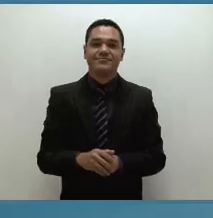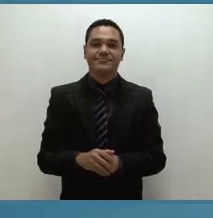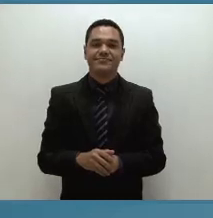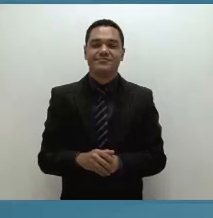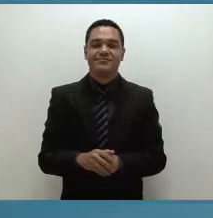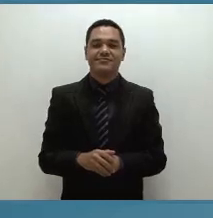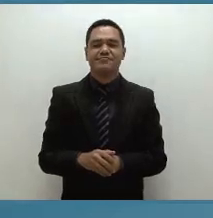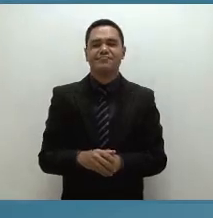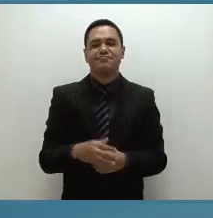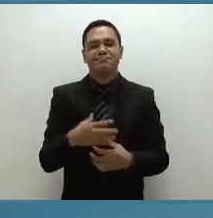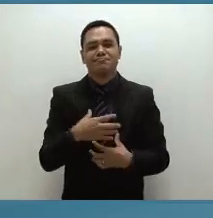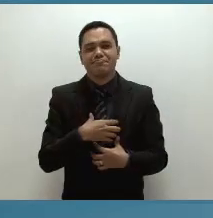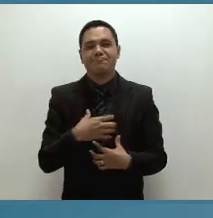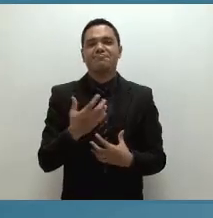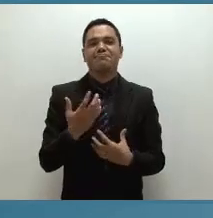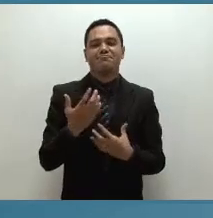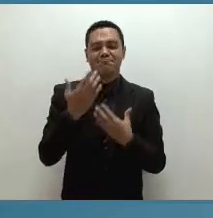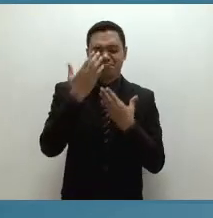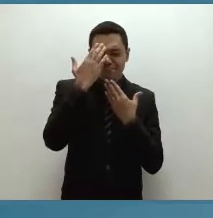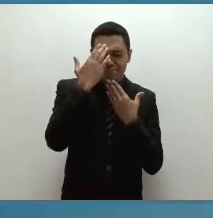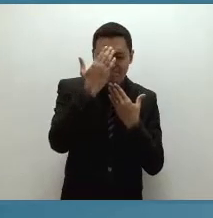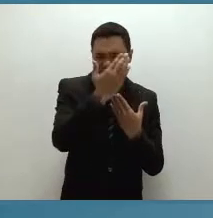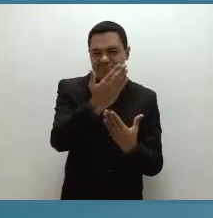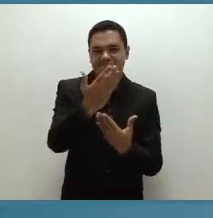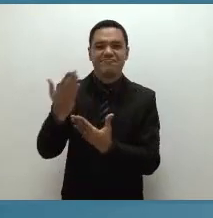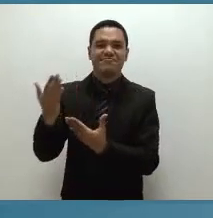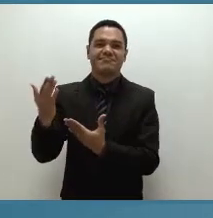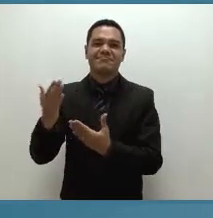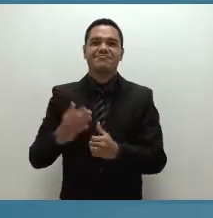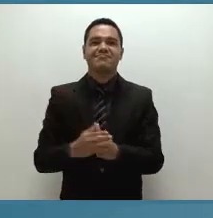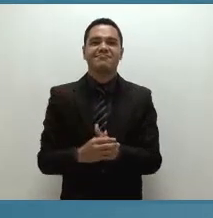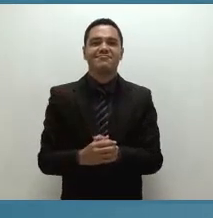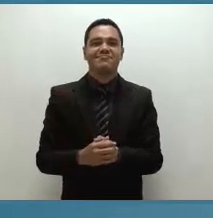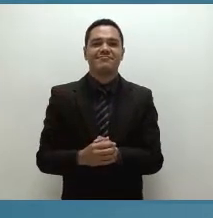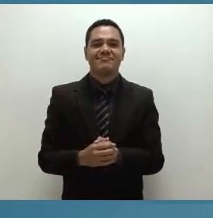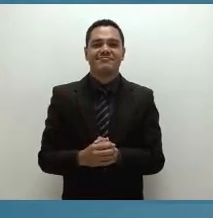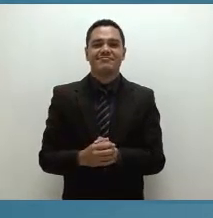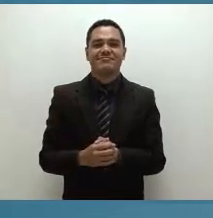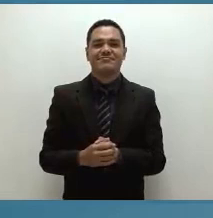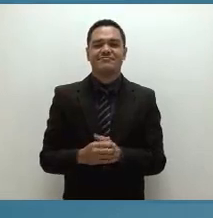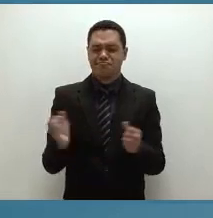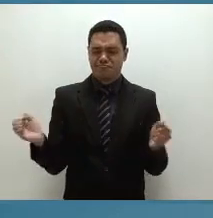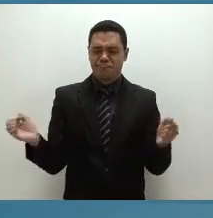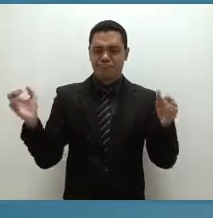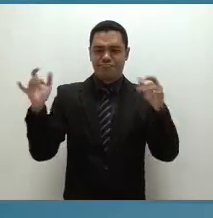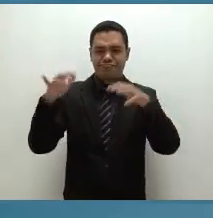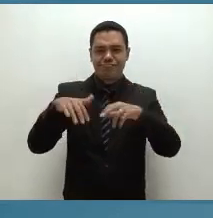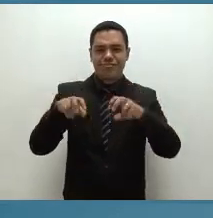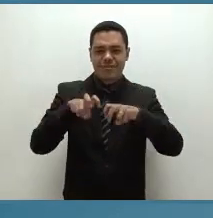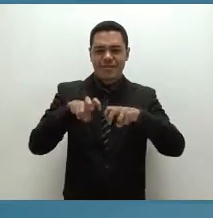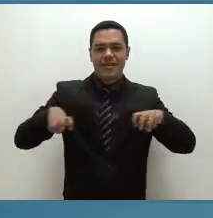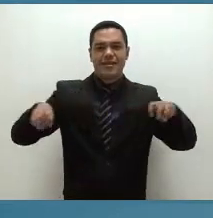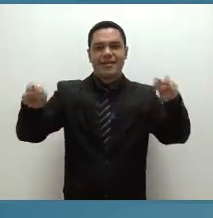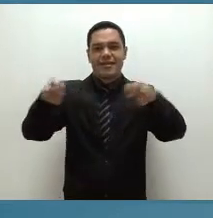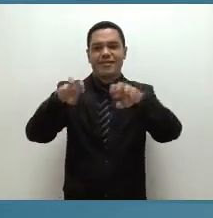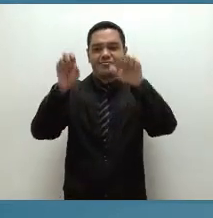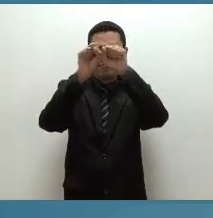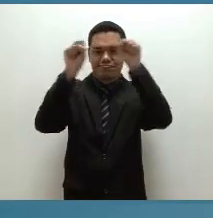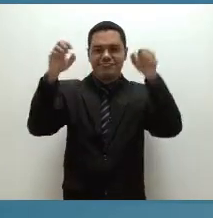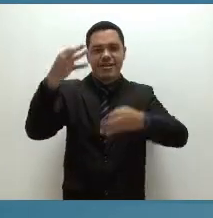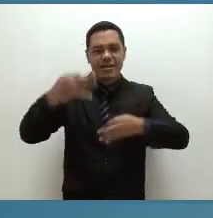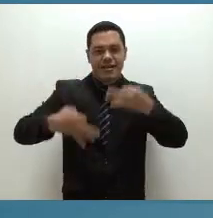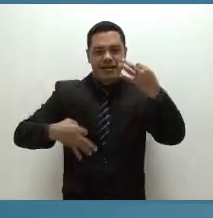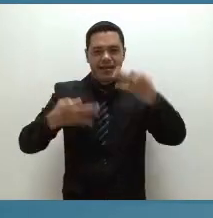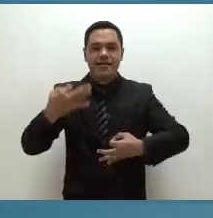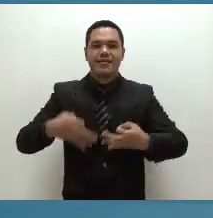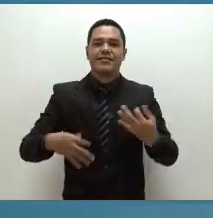Gostaria de mais uma vez externar meus agradecimentos a todos os integrantes do Poder Judiciário do Estado do Pará